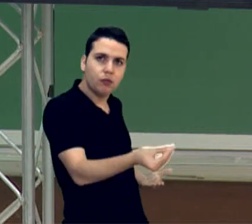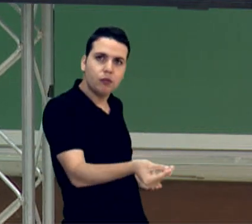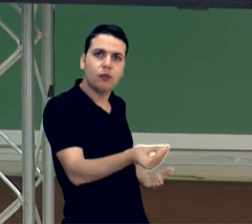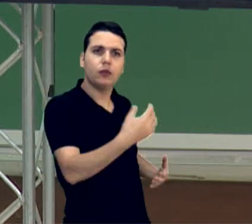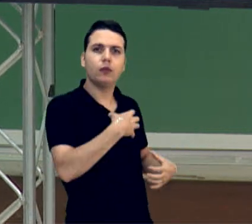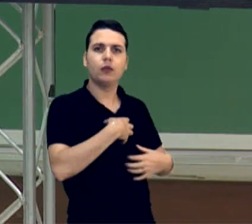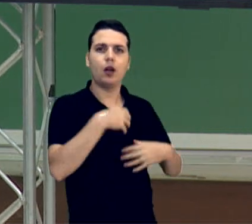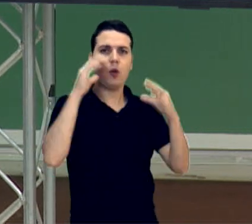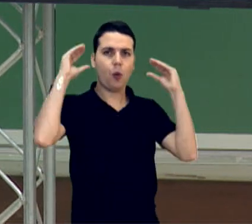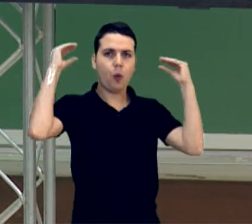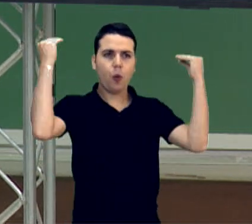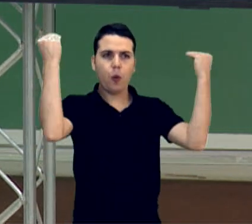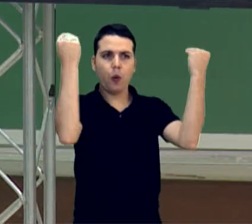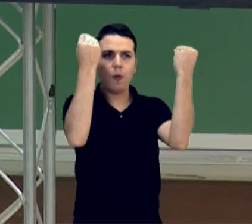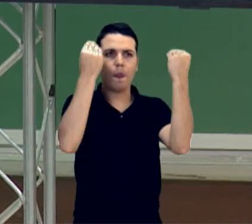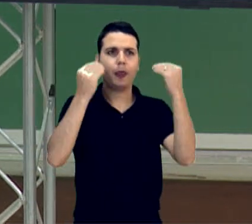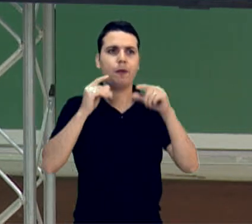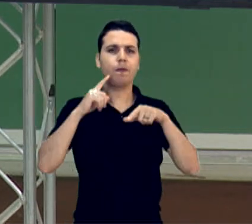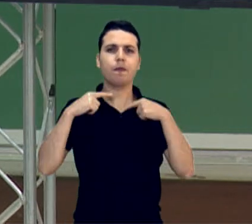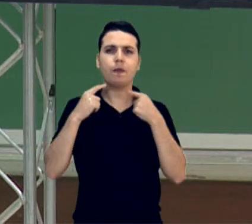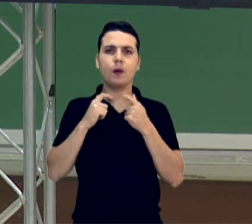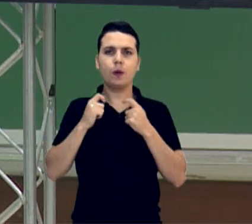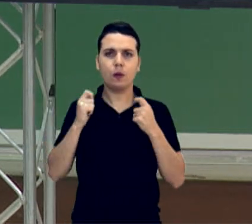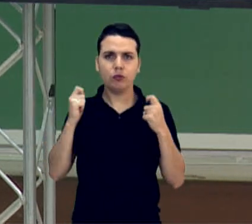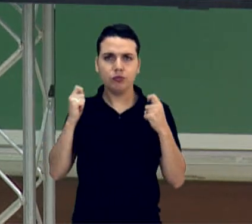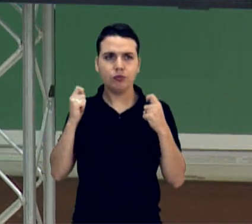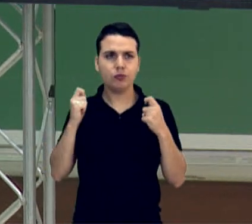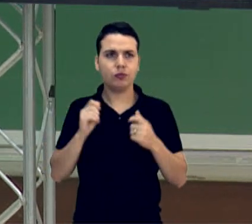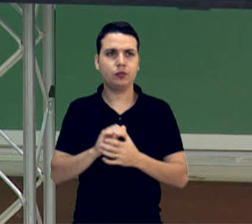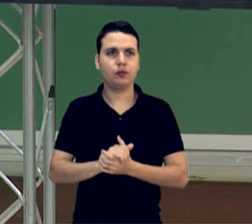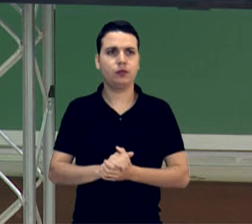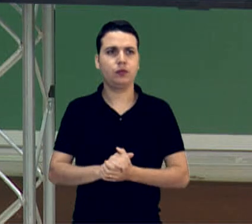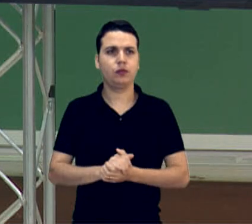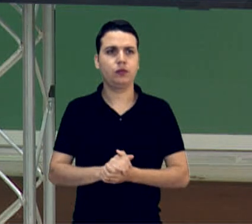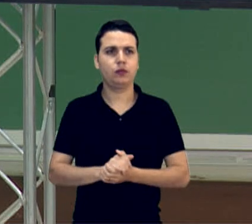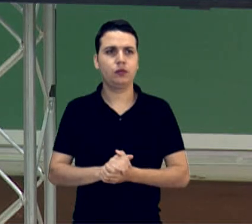né? Lenço no peito, no pescoço,